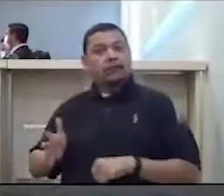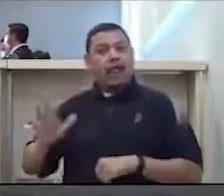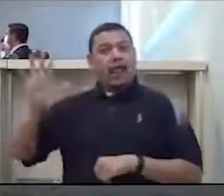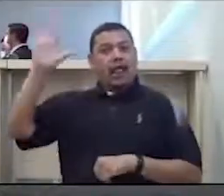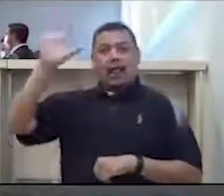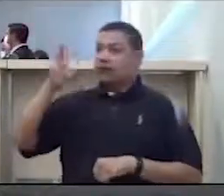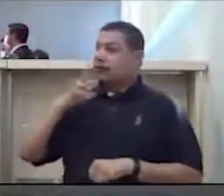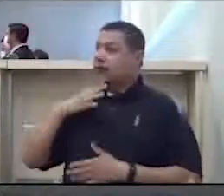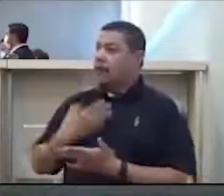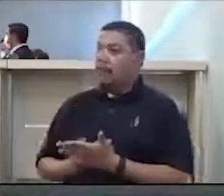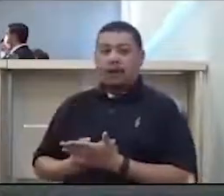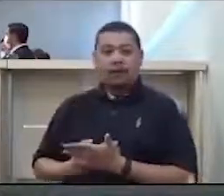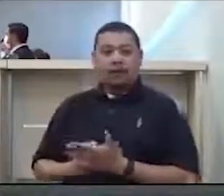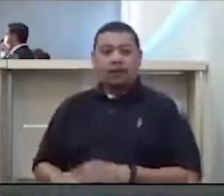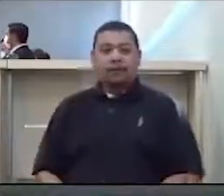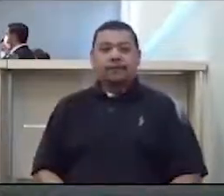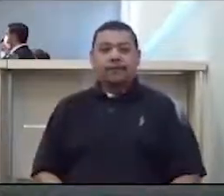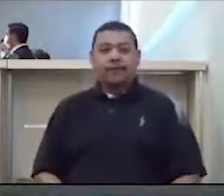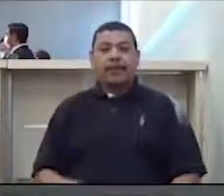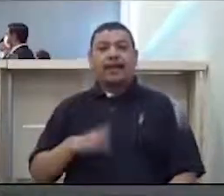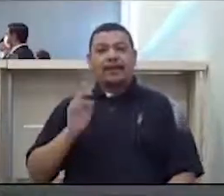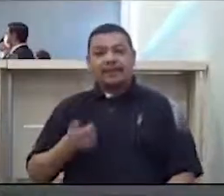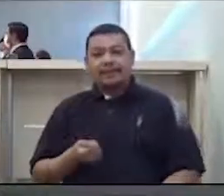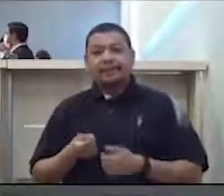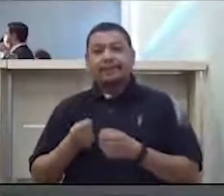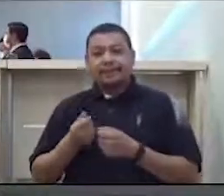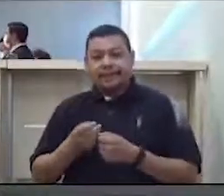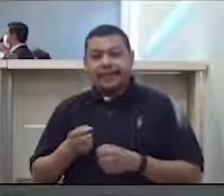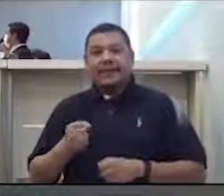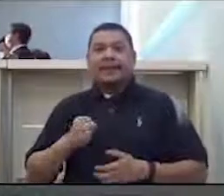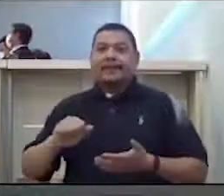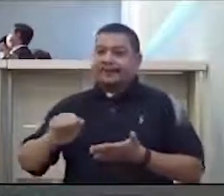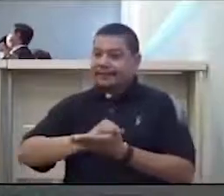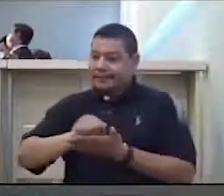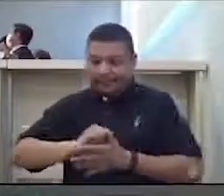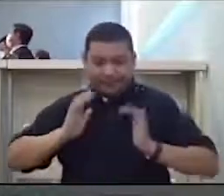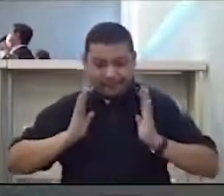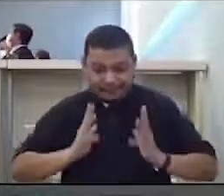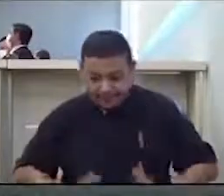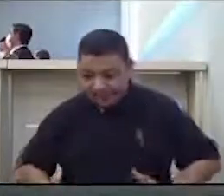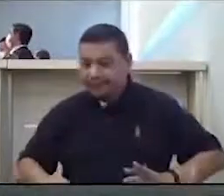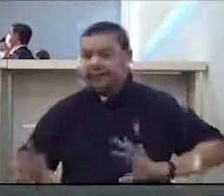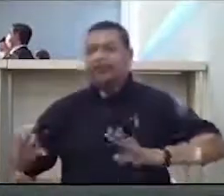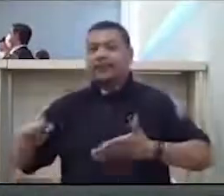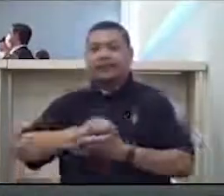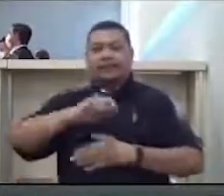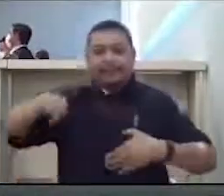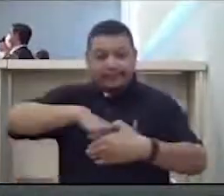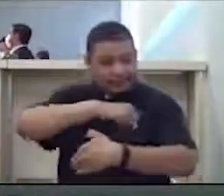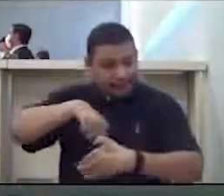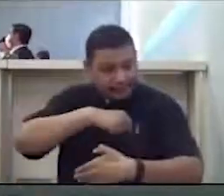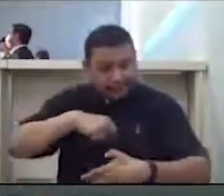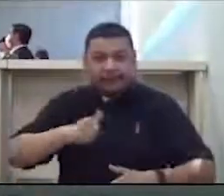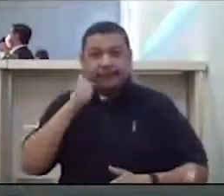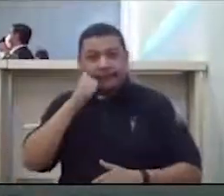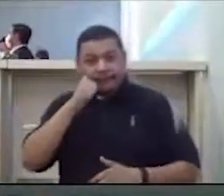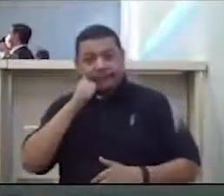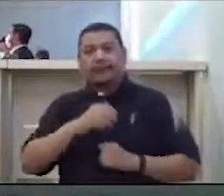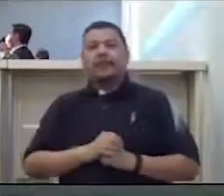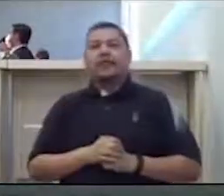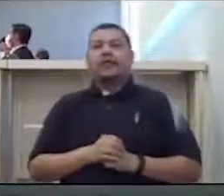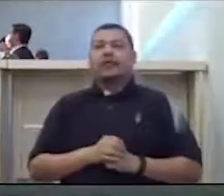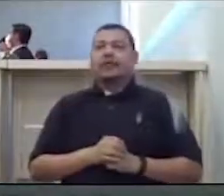E o dinheiro que passou 30 dias limpando, cozinhando, fazendo faxina, uma mulher guerreira,